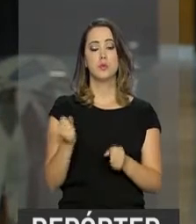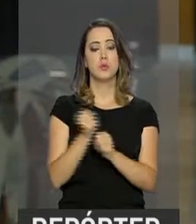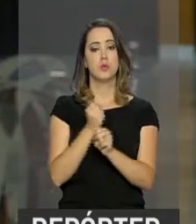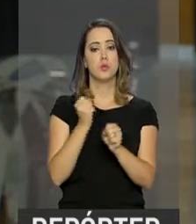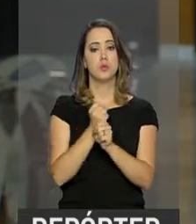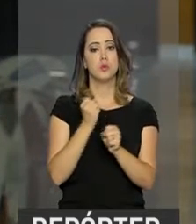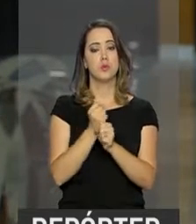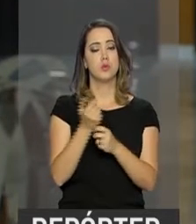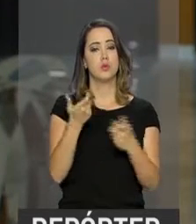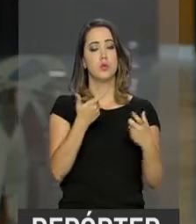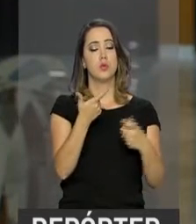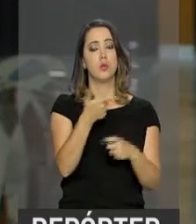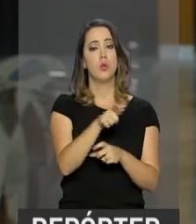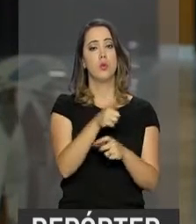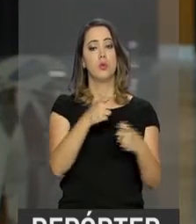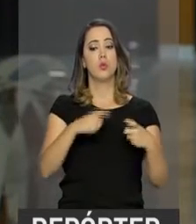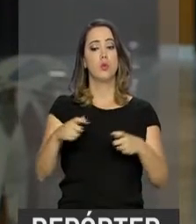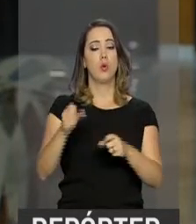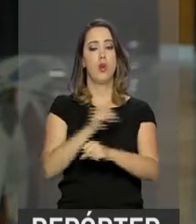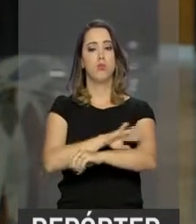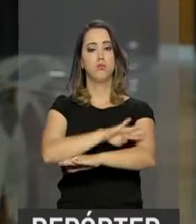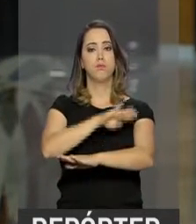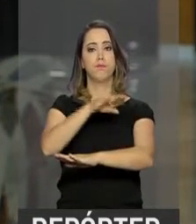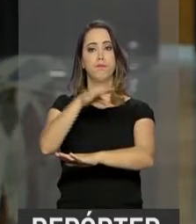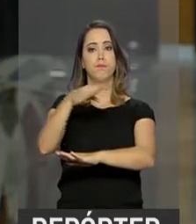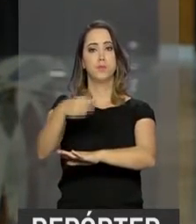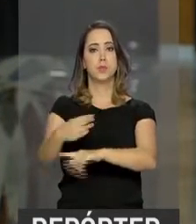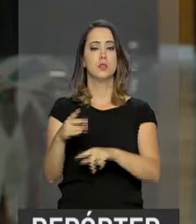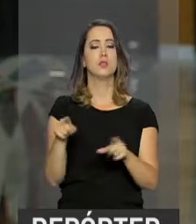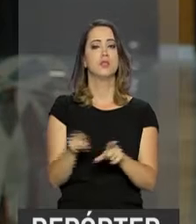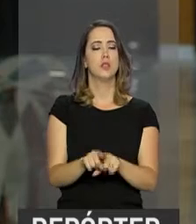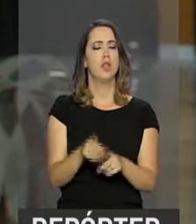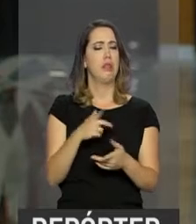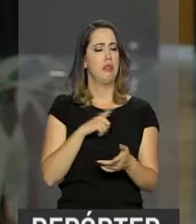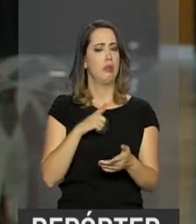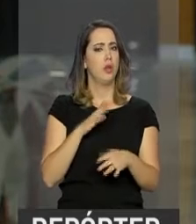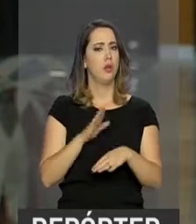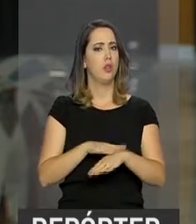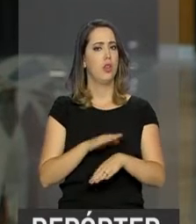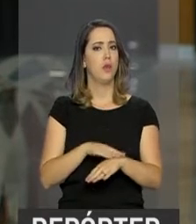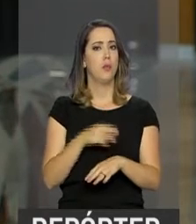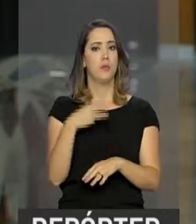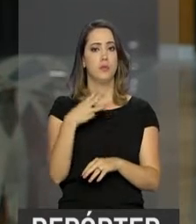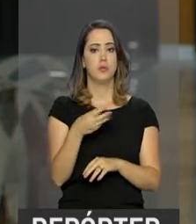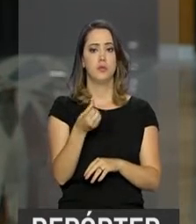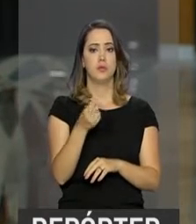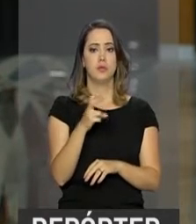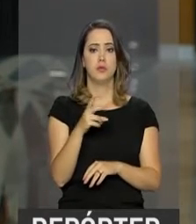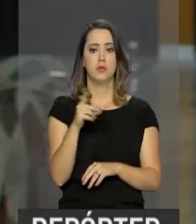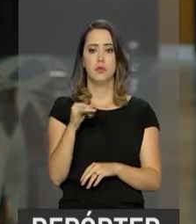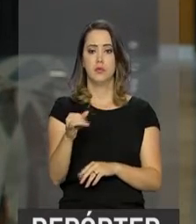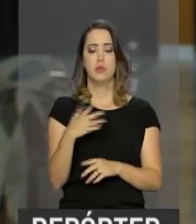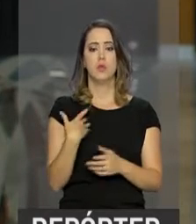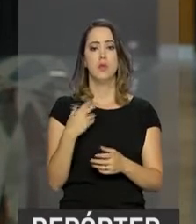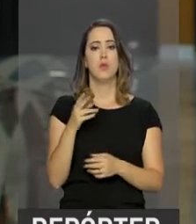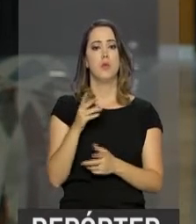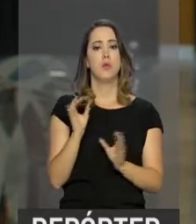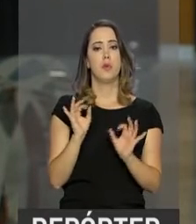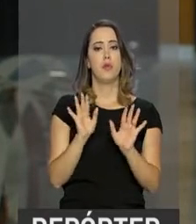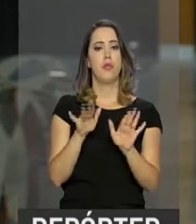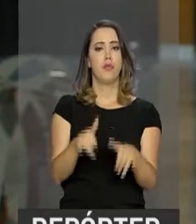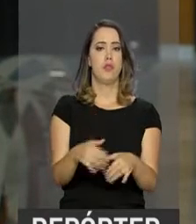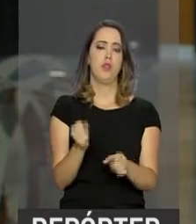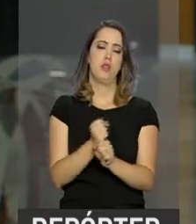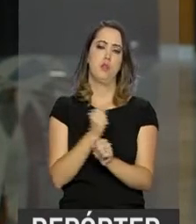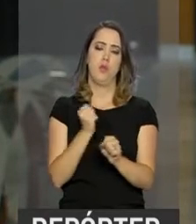em Joinville, no estado catarinense. As prefeituras têm o prazo de 365 dias para a conclusão